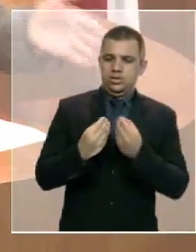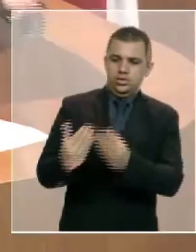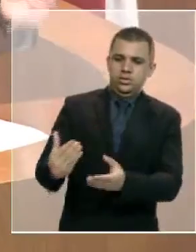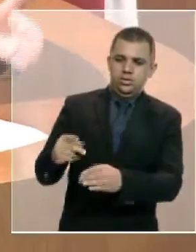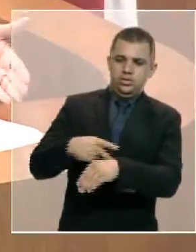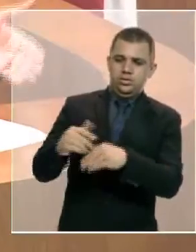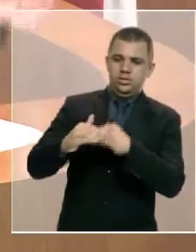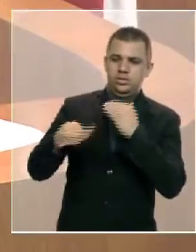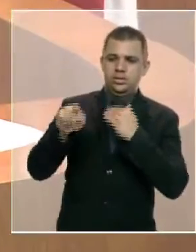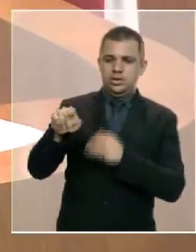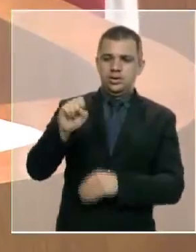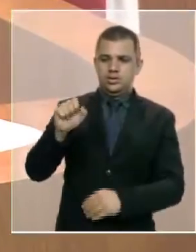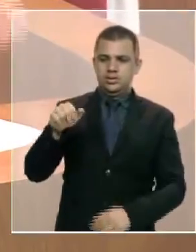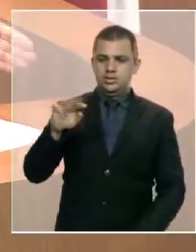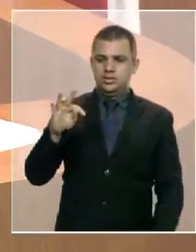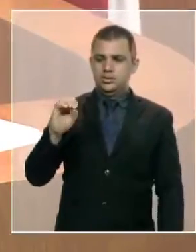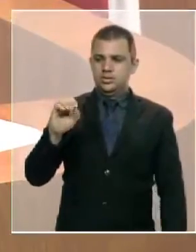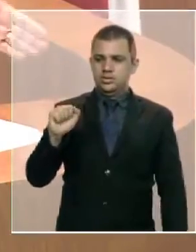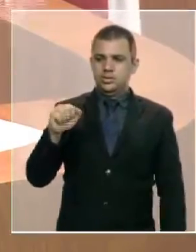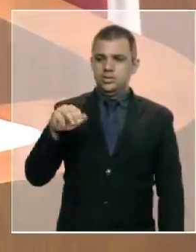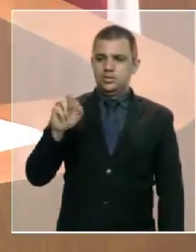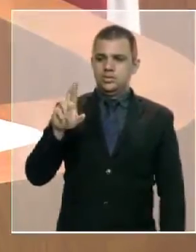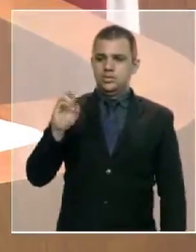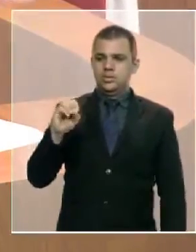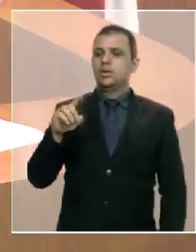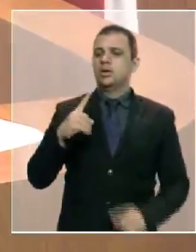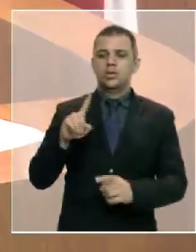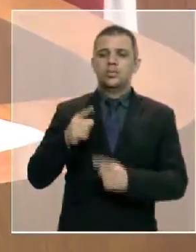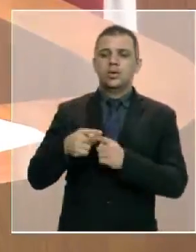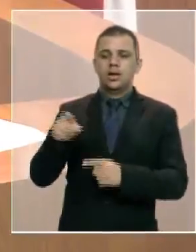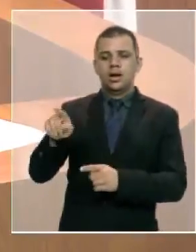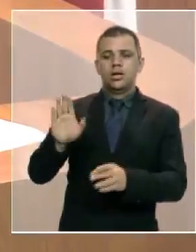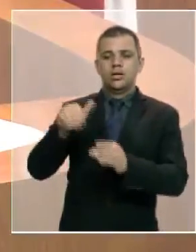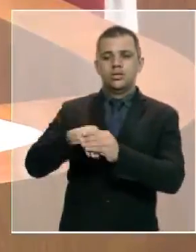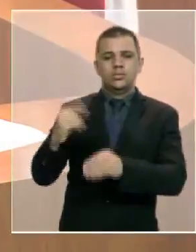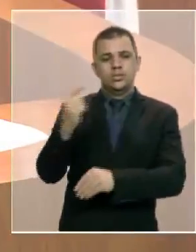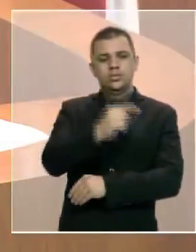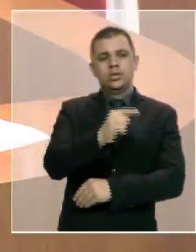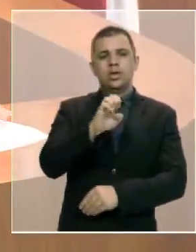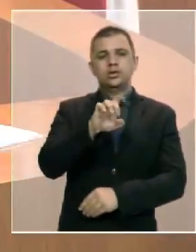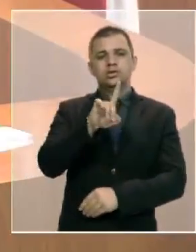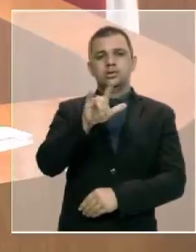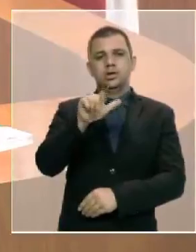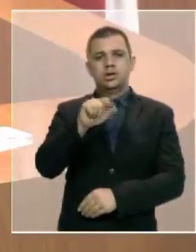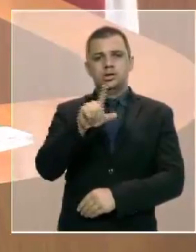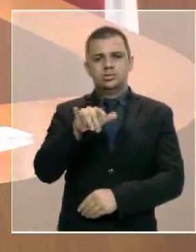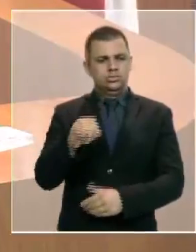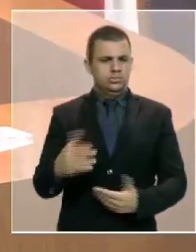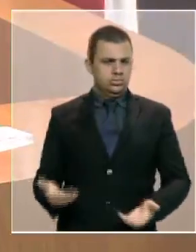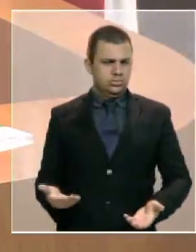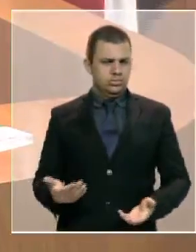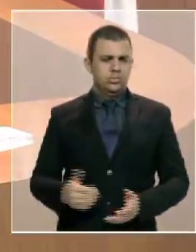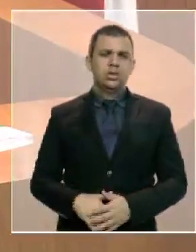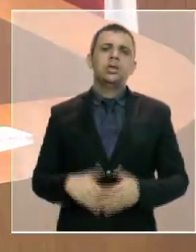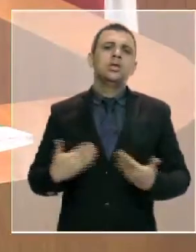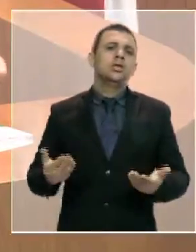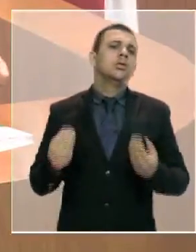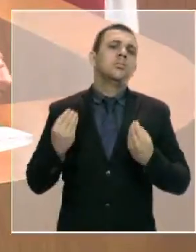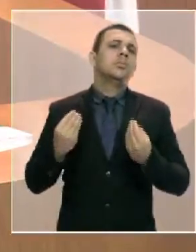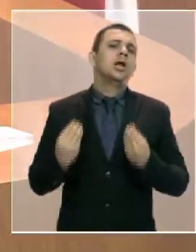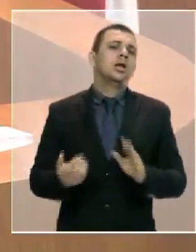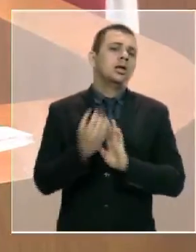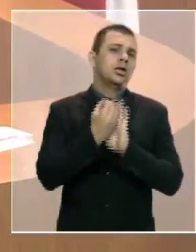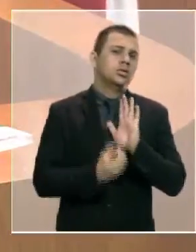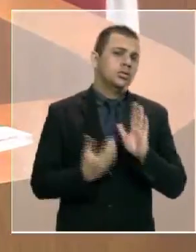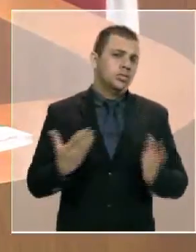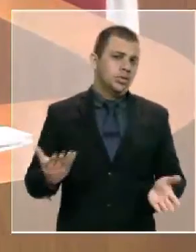para que serve, então, essa história de emenda no orçamento? O presidente da Comissão de Orçamento, deputado Rigo Teles, acabou de nos